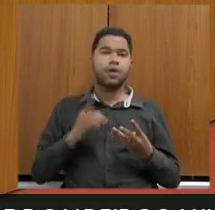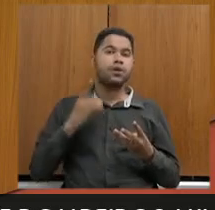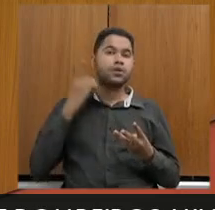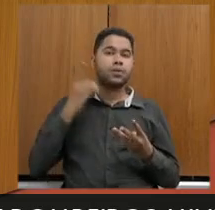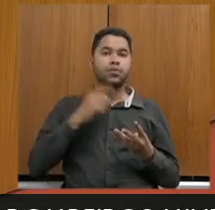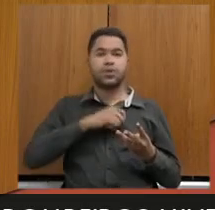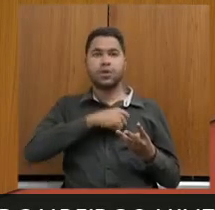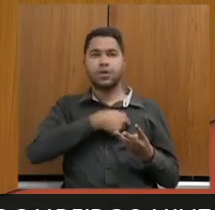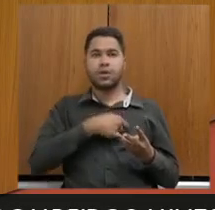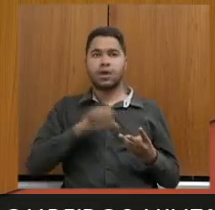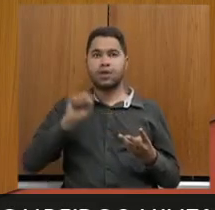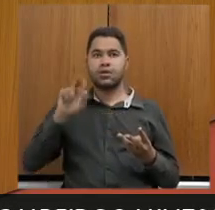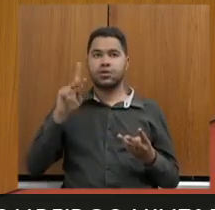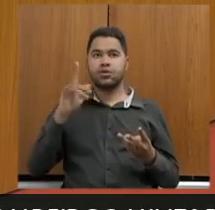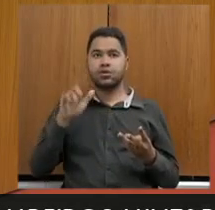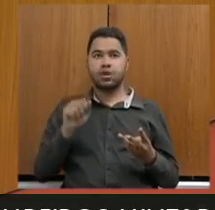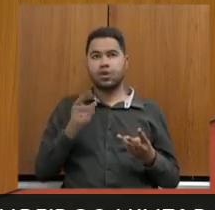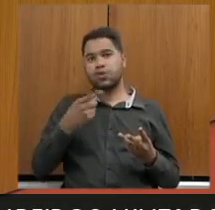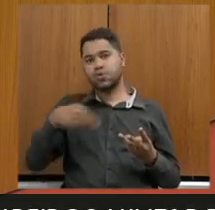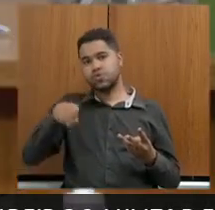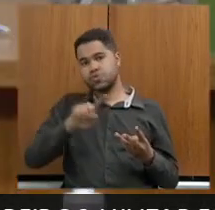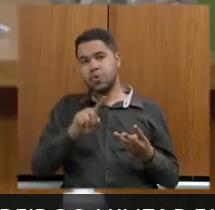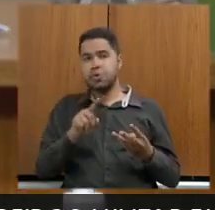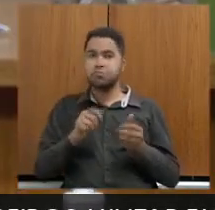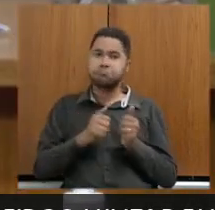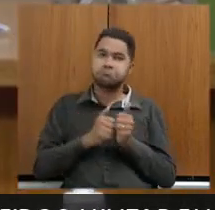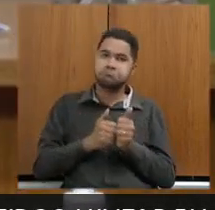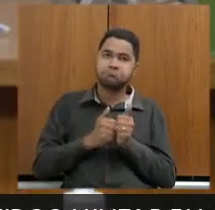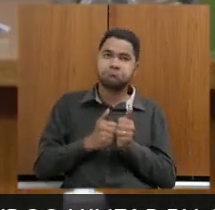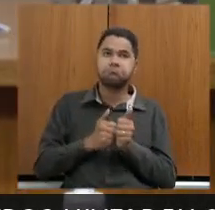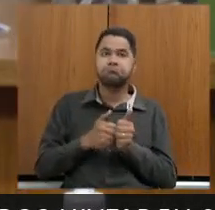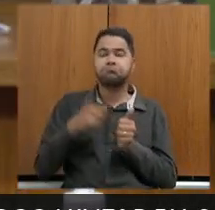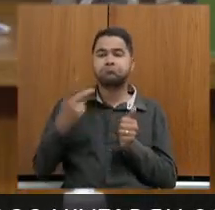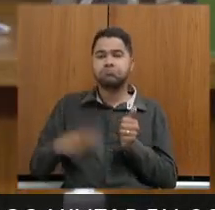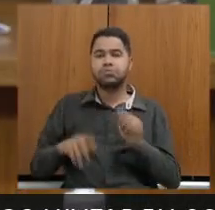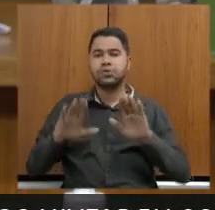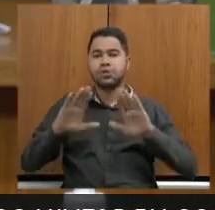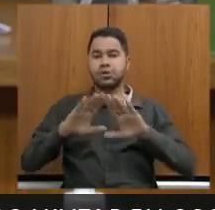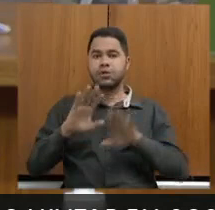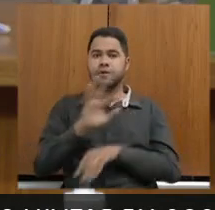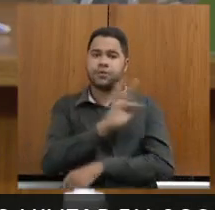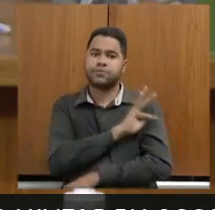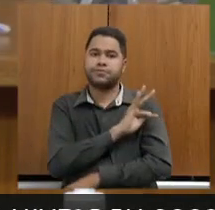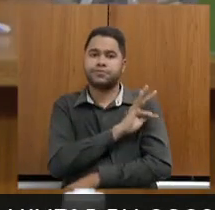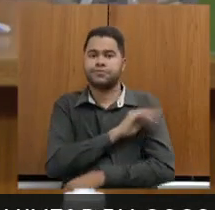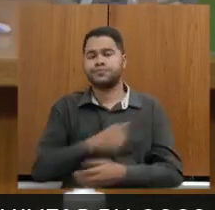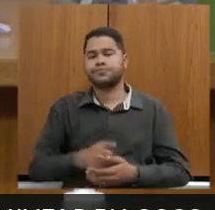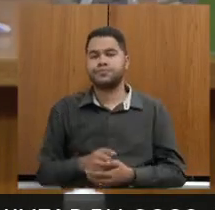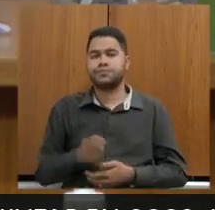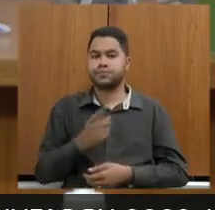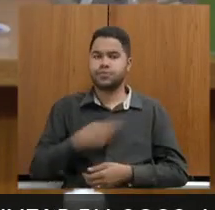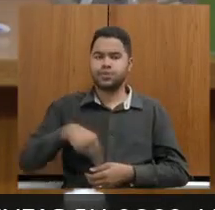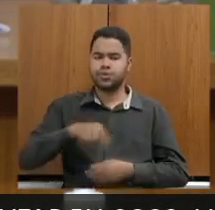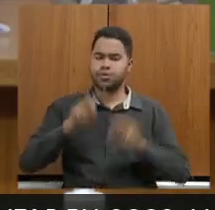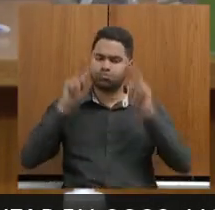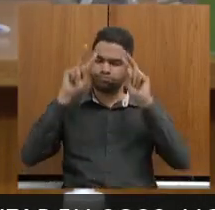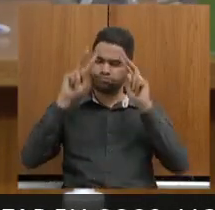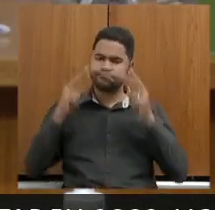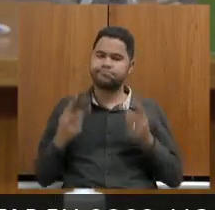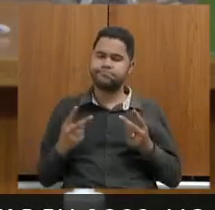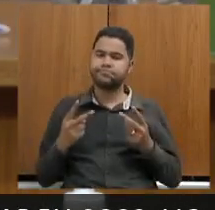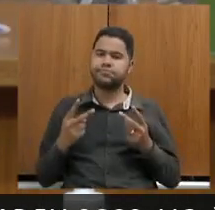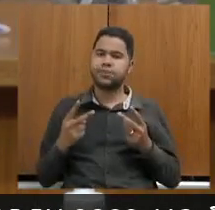delegada Sheila e demais deputados que acompanham esta edição do Assembleia fiscaliza nosso reconhecimento